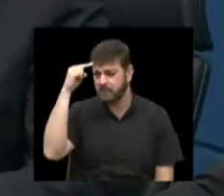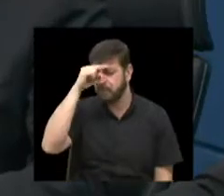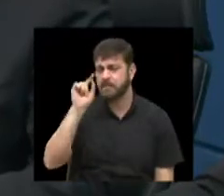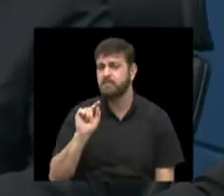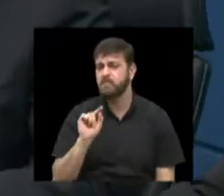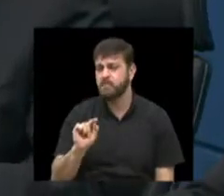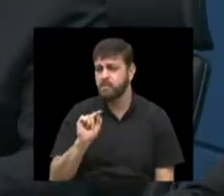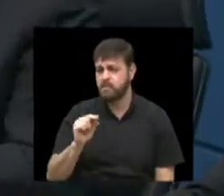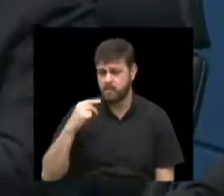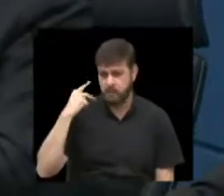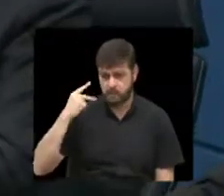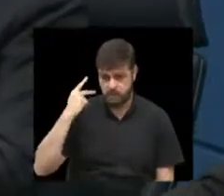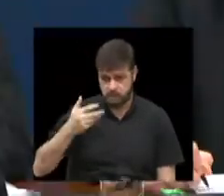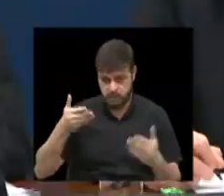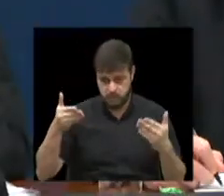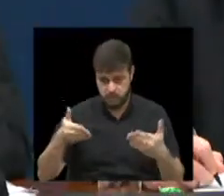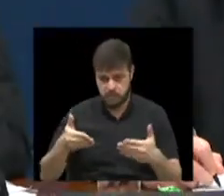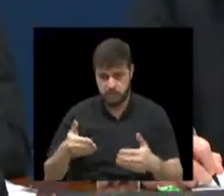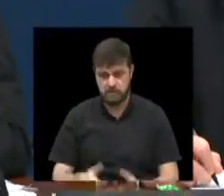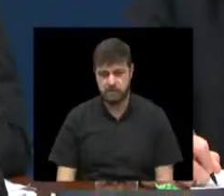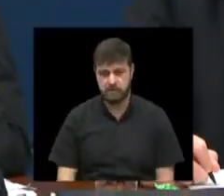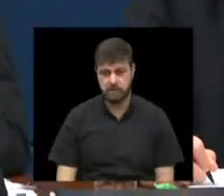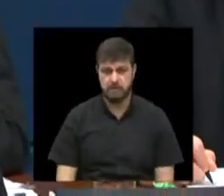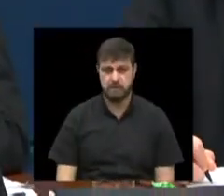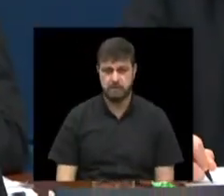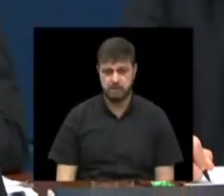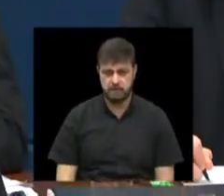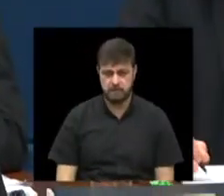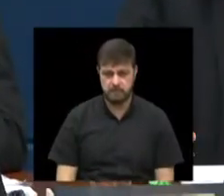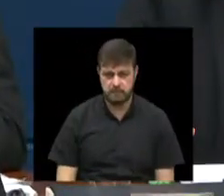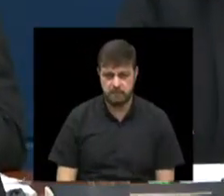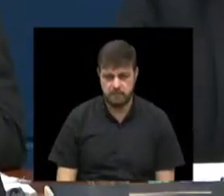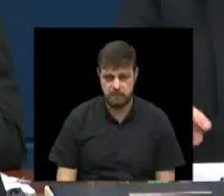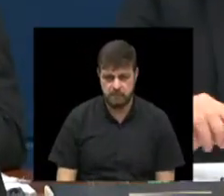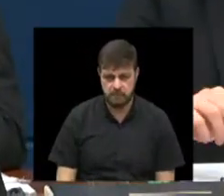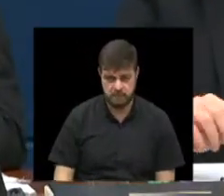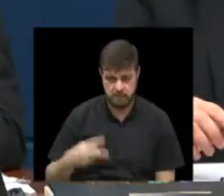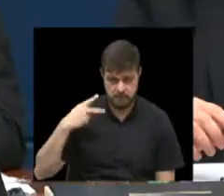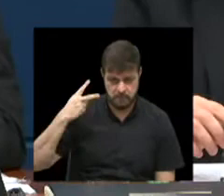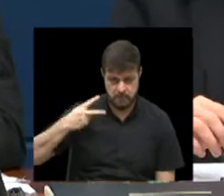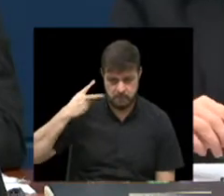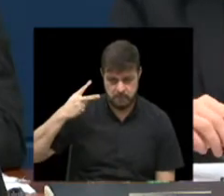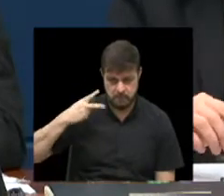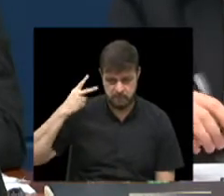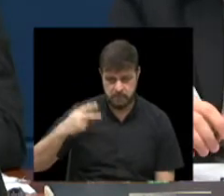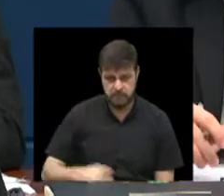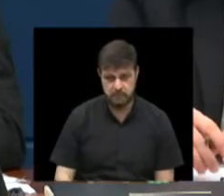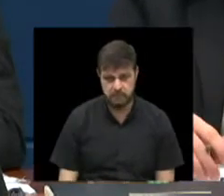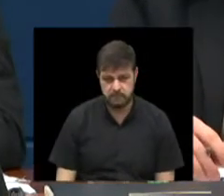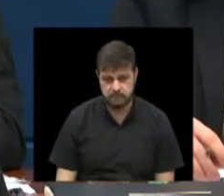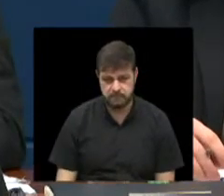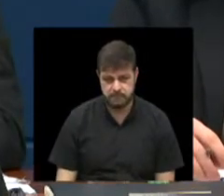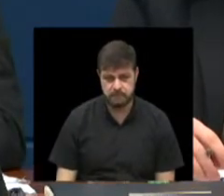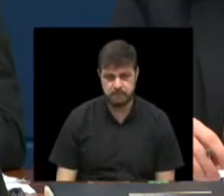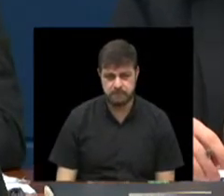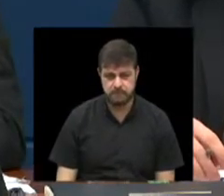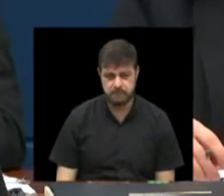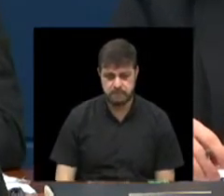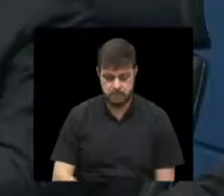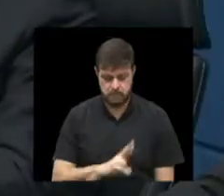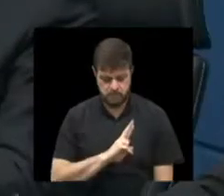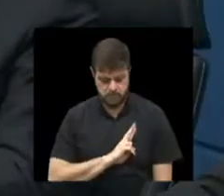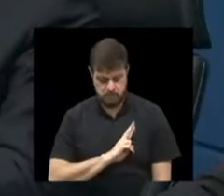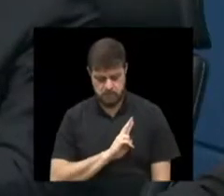é o próximo vereador inscrito. Senhor presidente Rafa Zimbaldi, o próximo vereador inscrito é o vereador Luiz